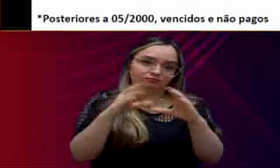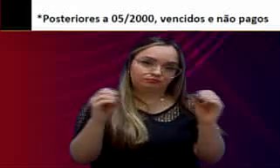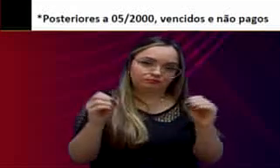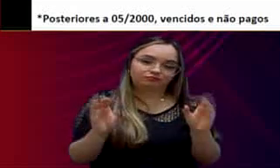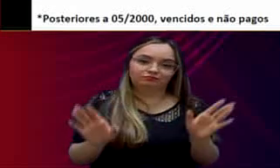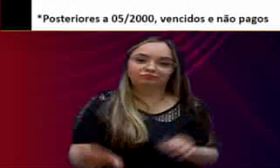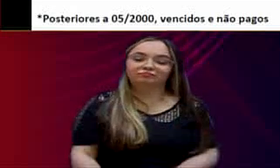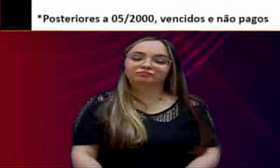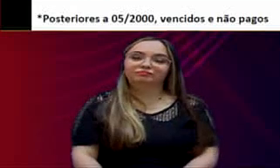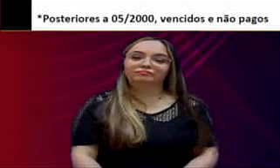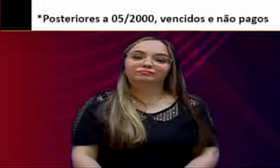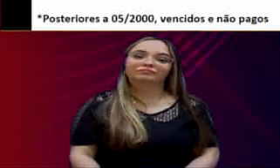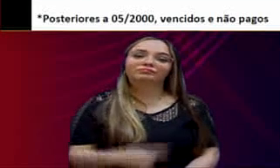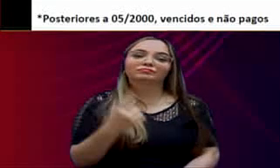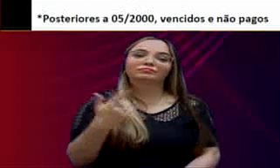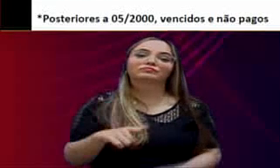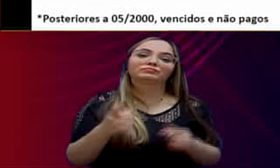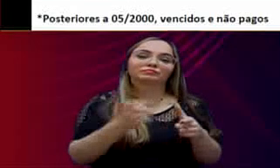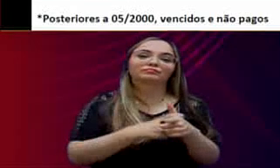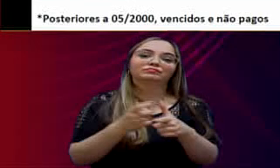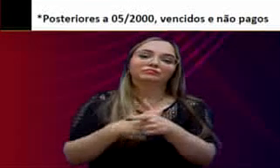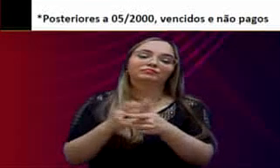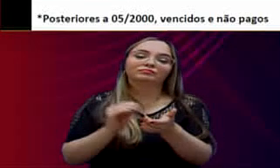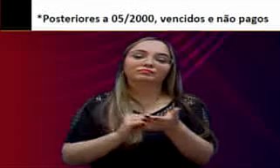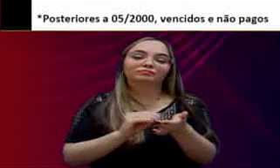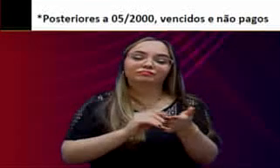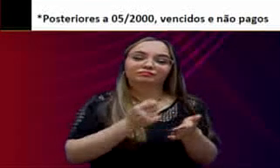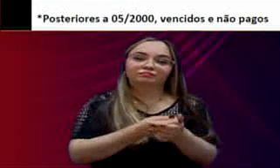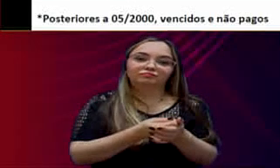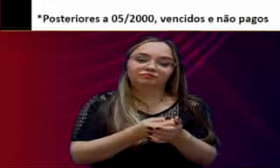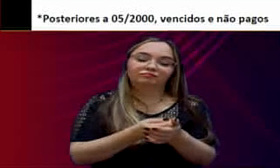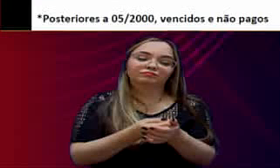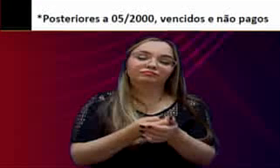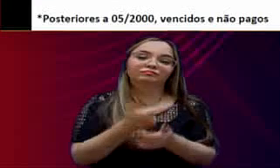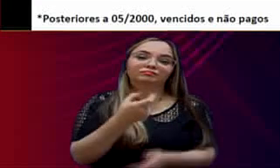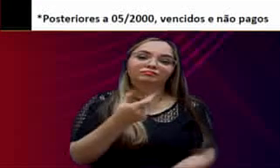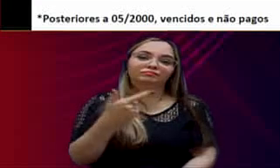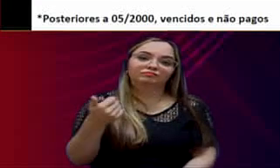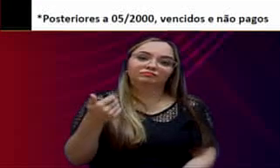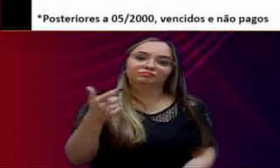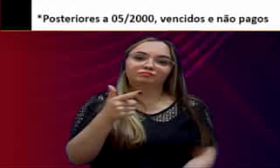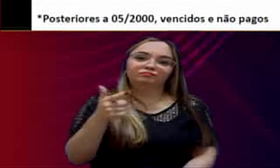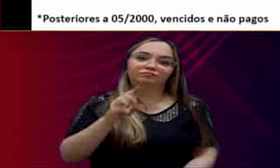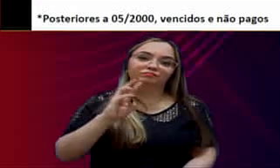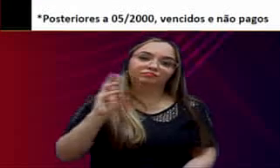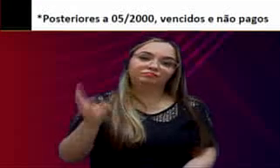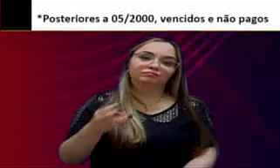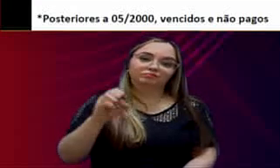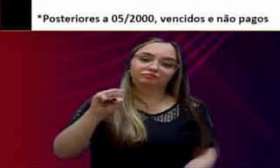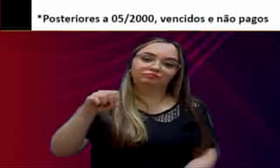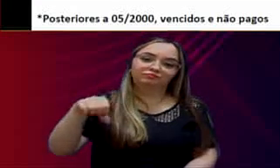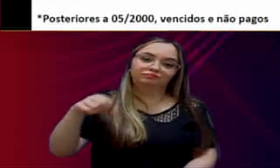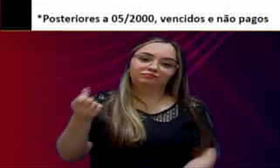outras dívidas nós temos realizado em 2021 22 milhões 899